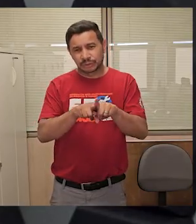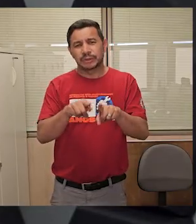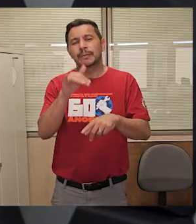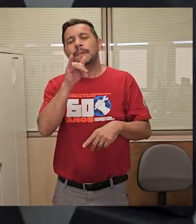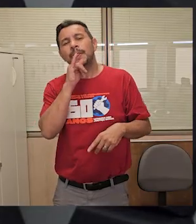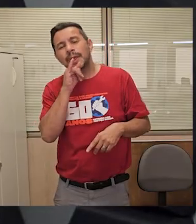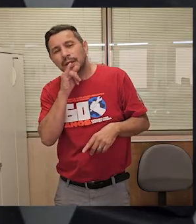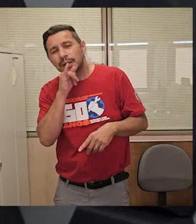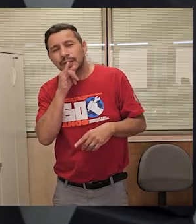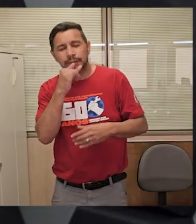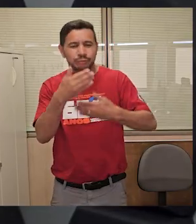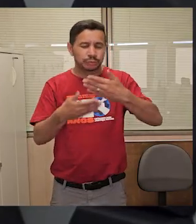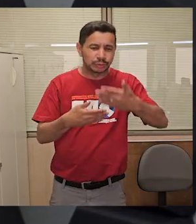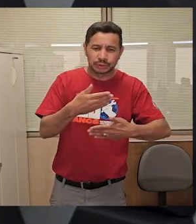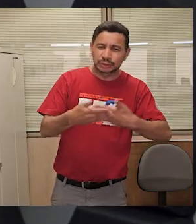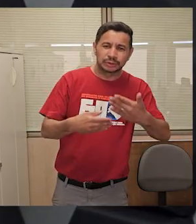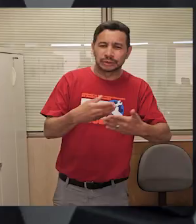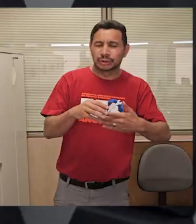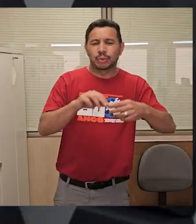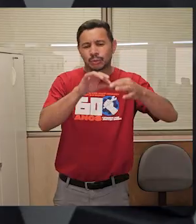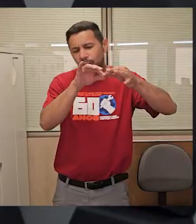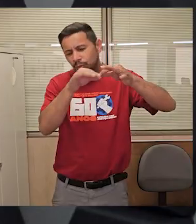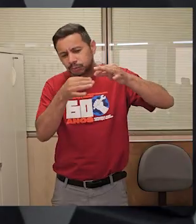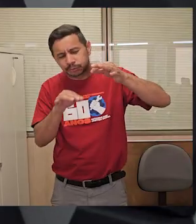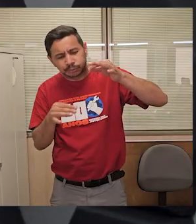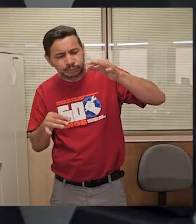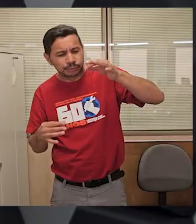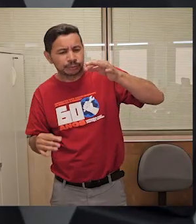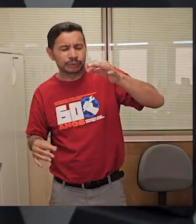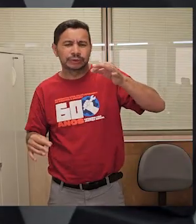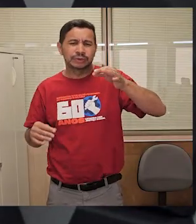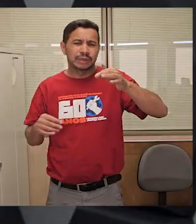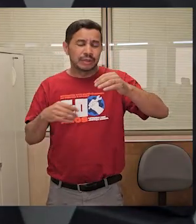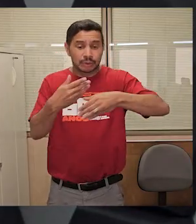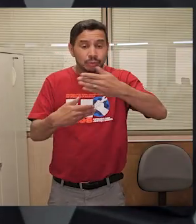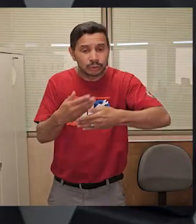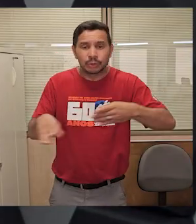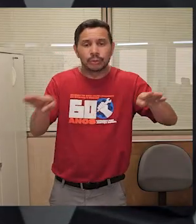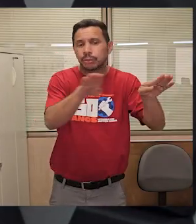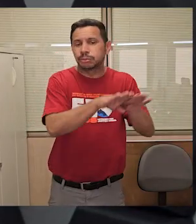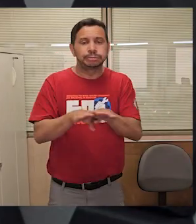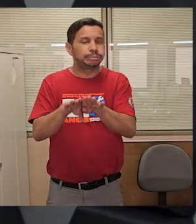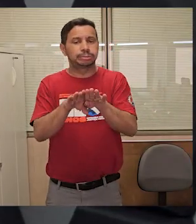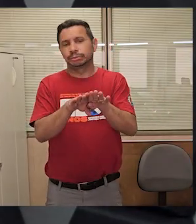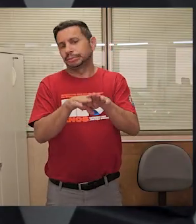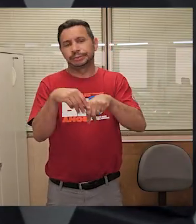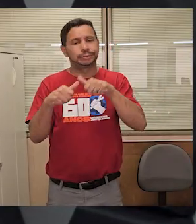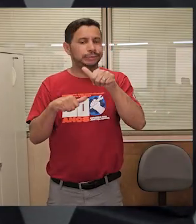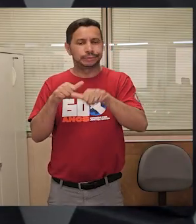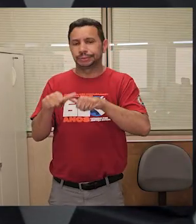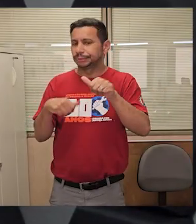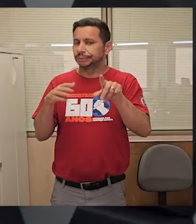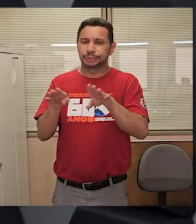queremos levar a partir da Industrial Global Union, por exemplo, é a questão da transição justa, né? Então, quando você tem um